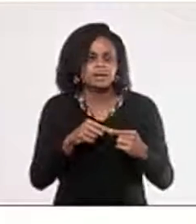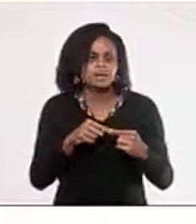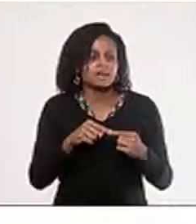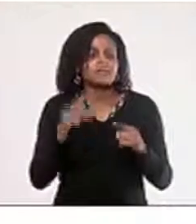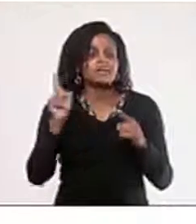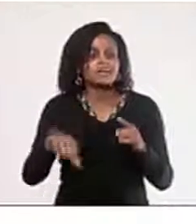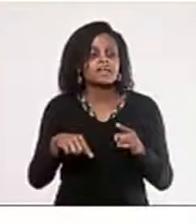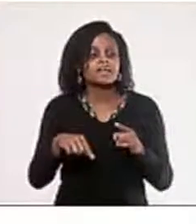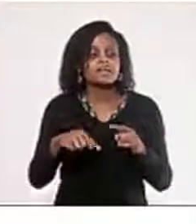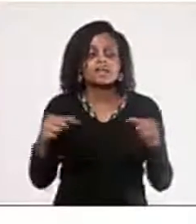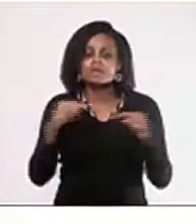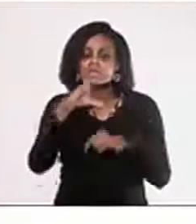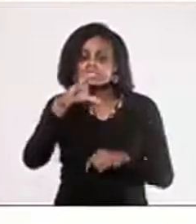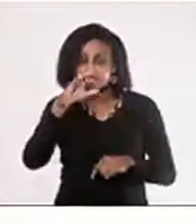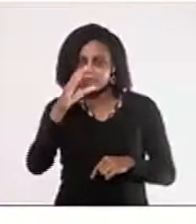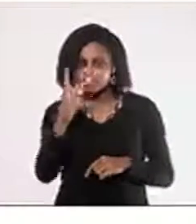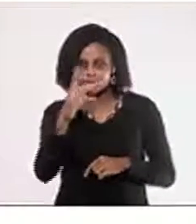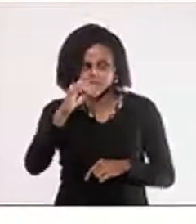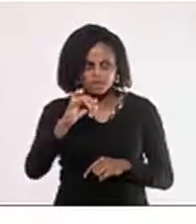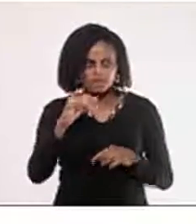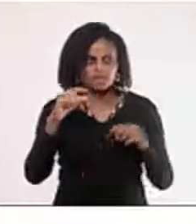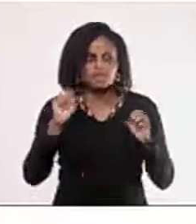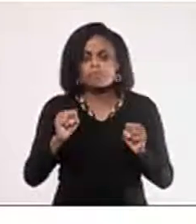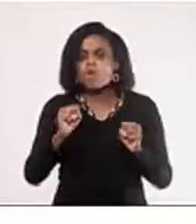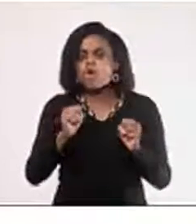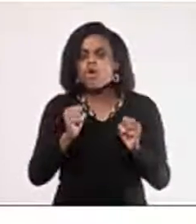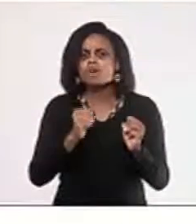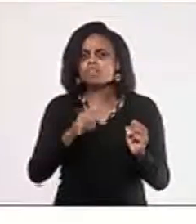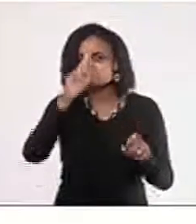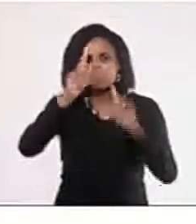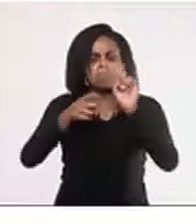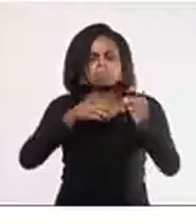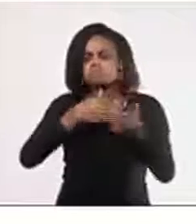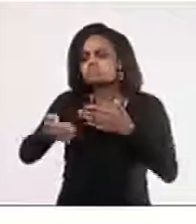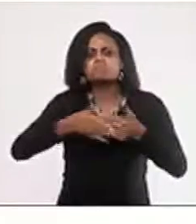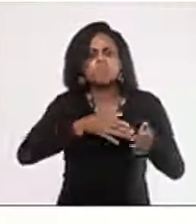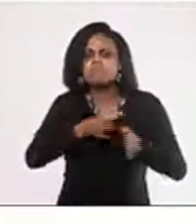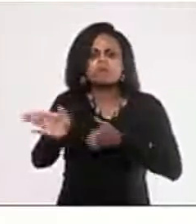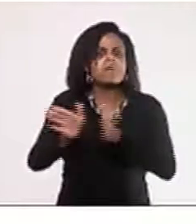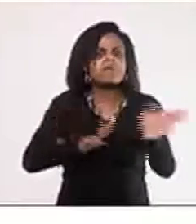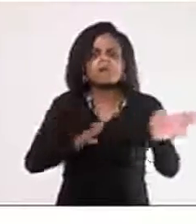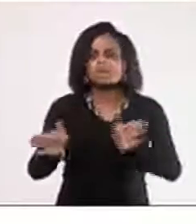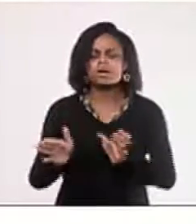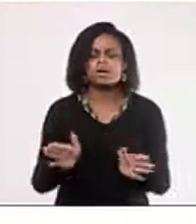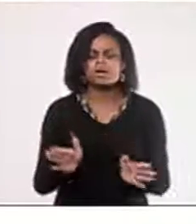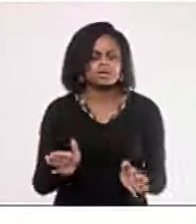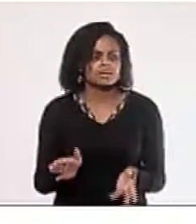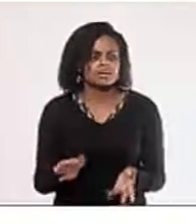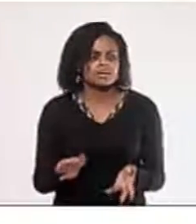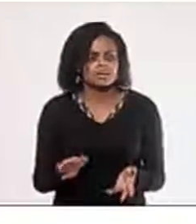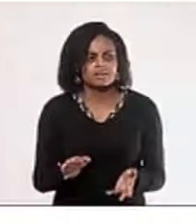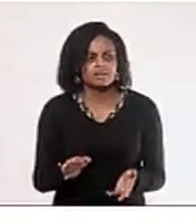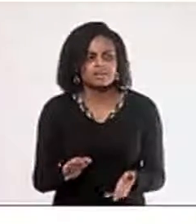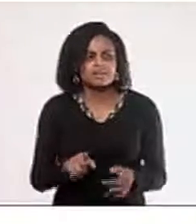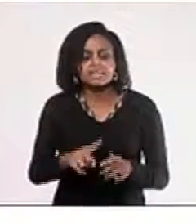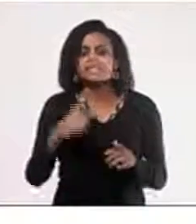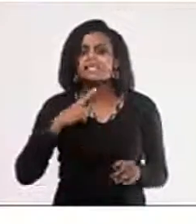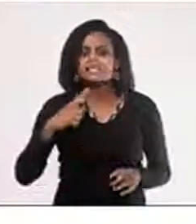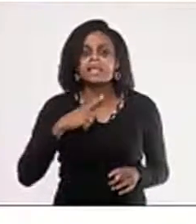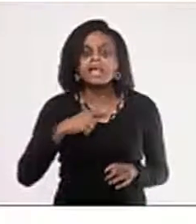que pode apontar para qualquer lugar. É uma CPI que tem